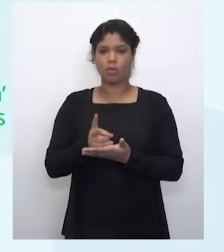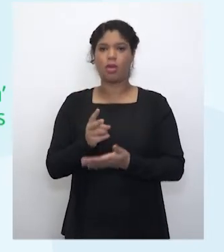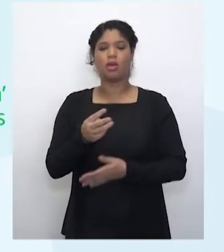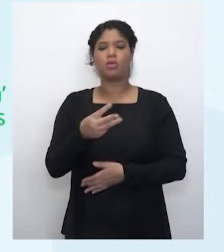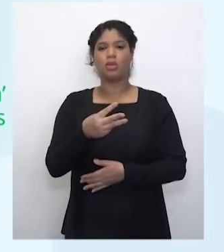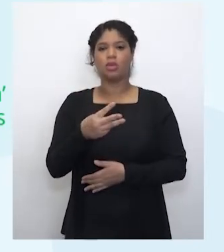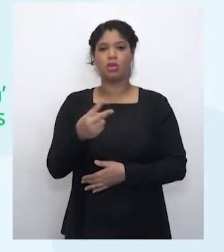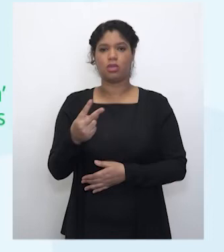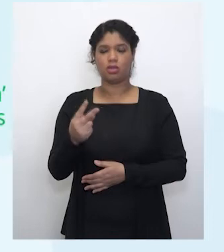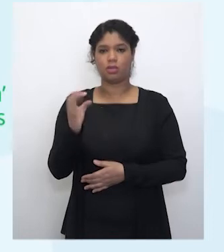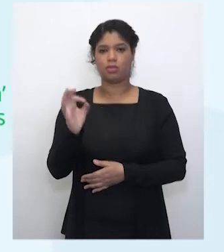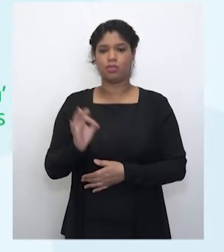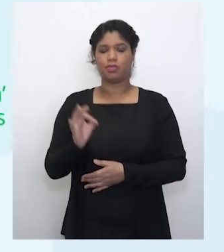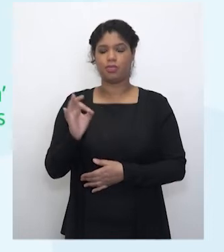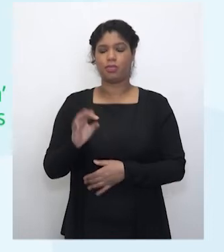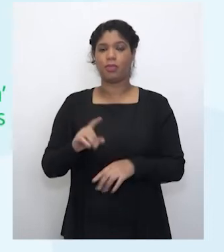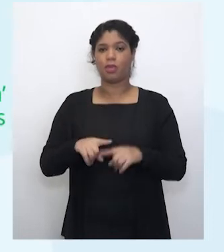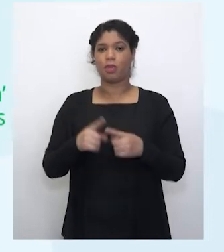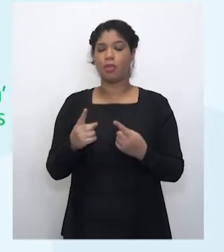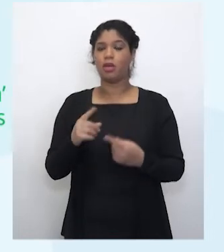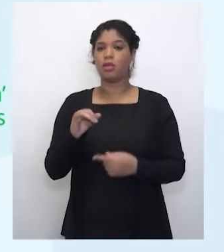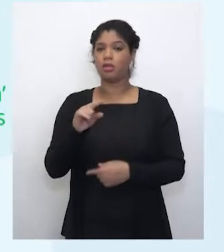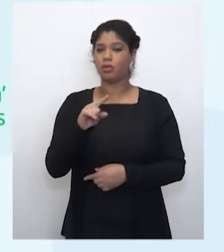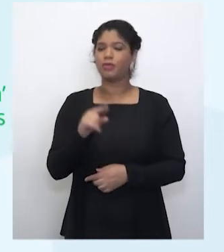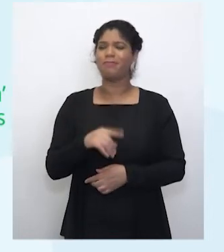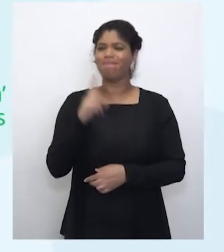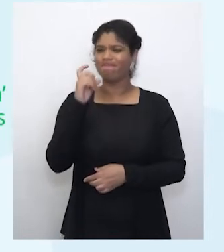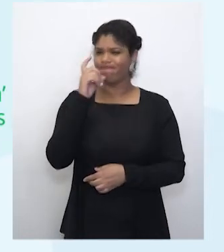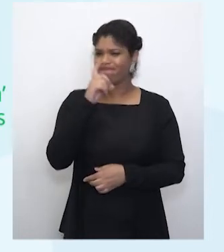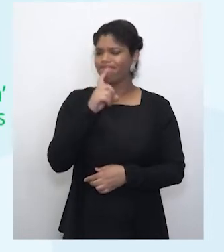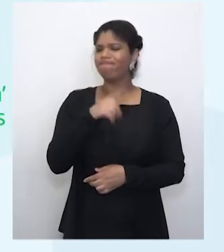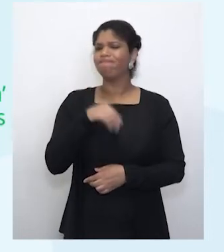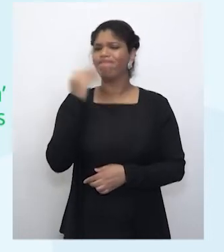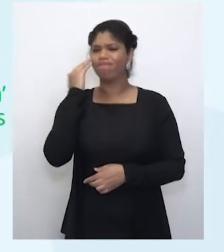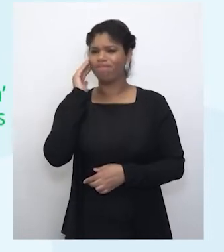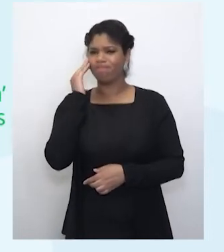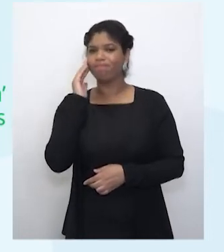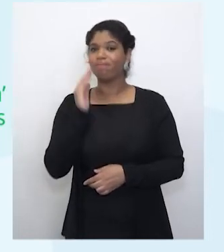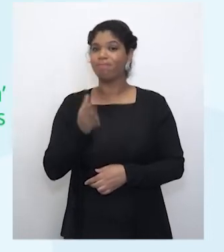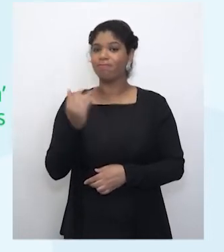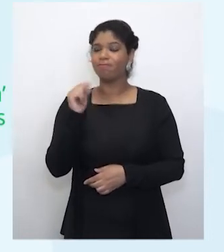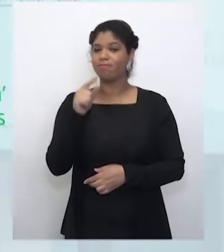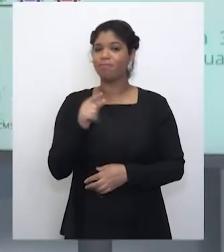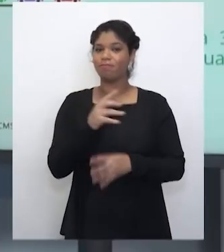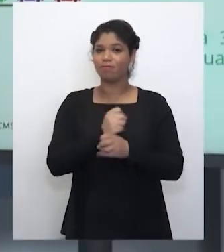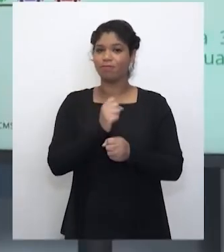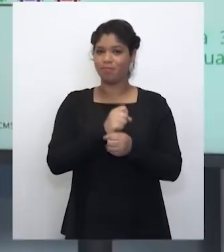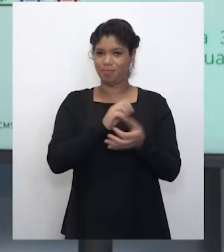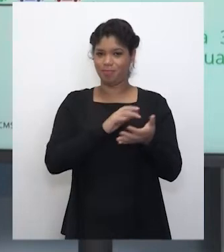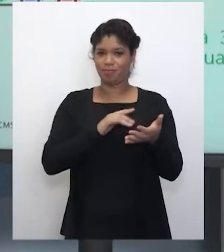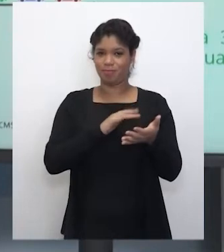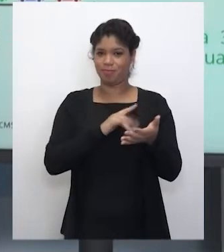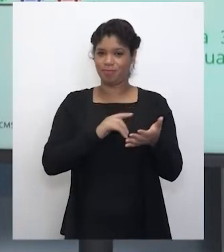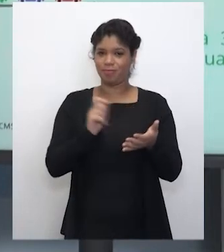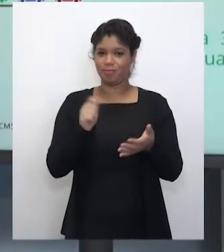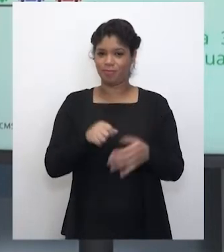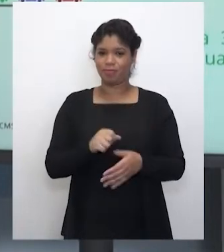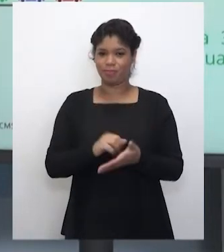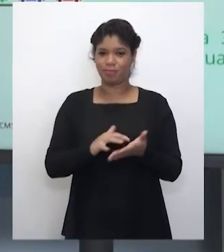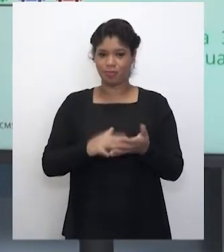resultado. Agora, se você tem um pouco mais de dificuldade, pegue uma calculadora para te ajudar nas próximas atividades. Tudo